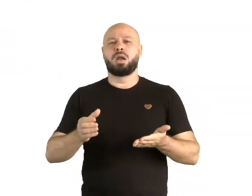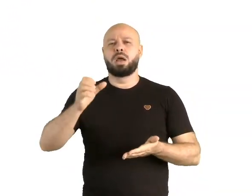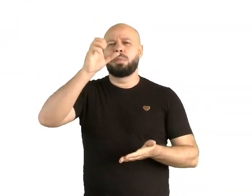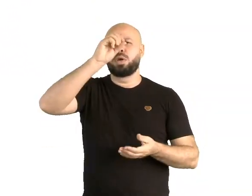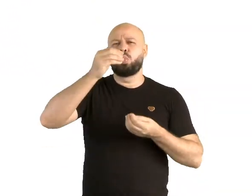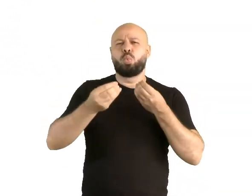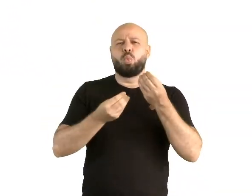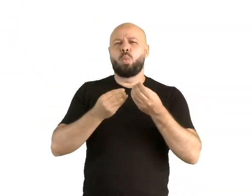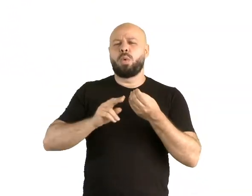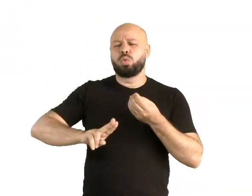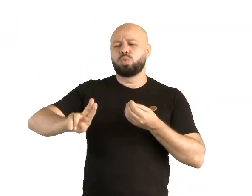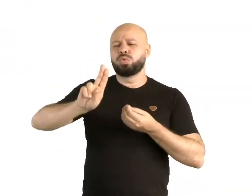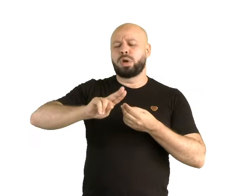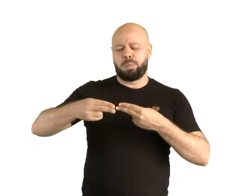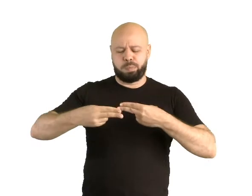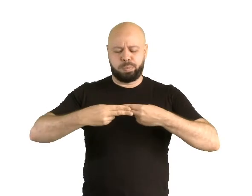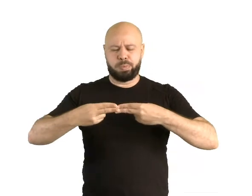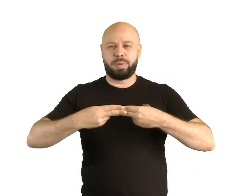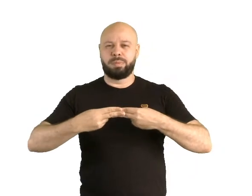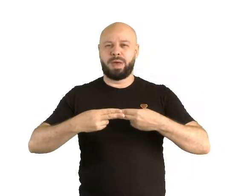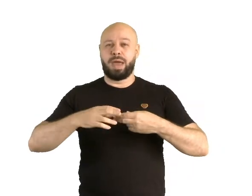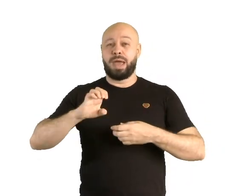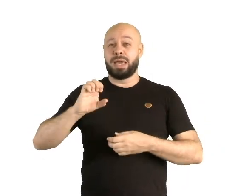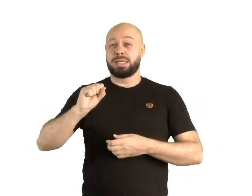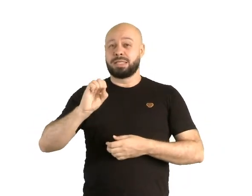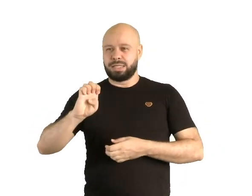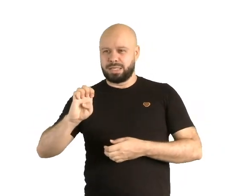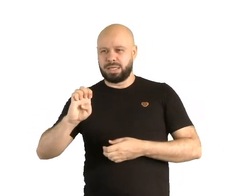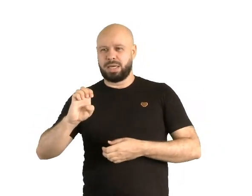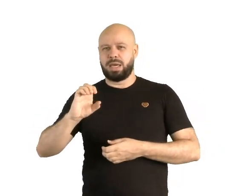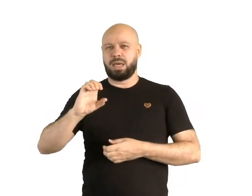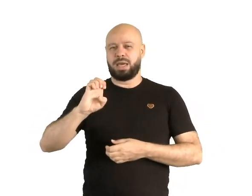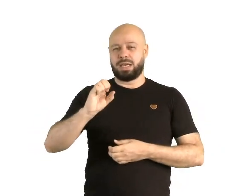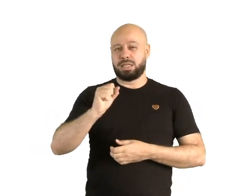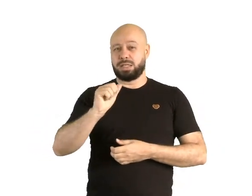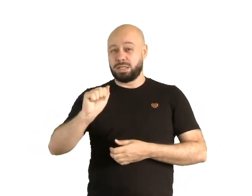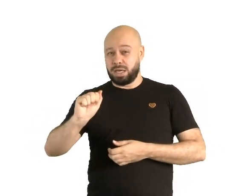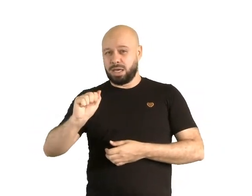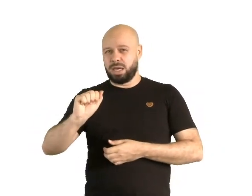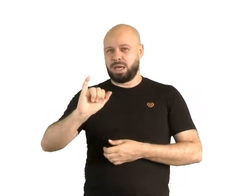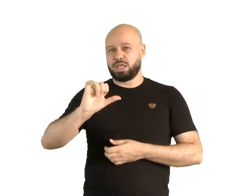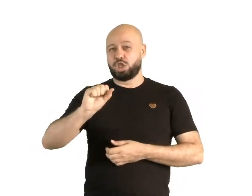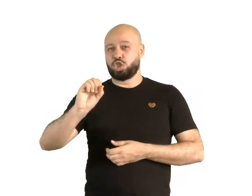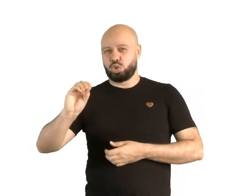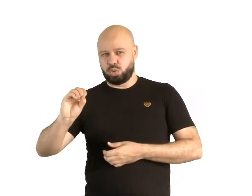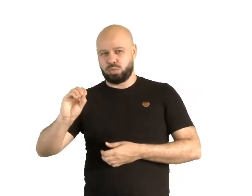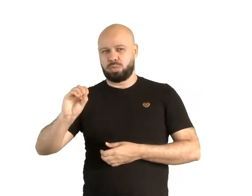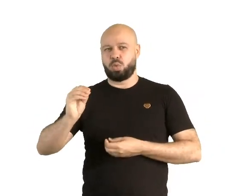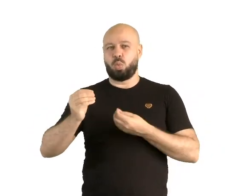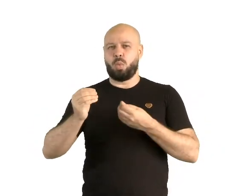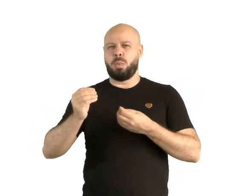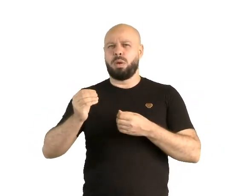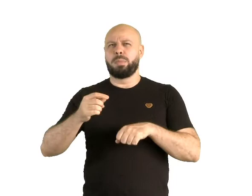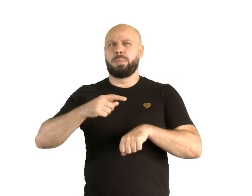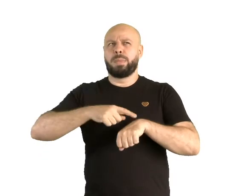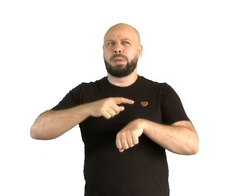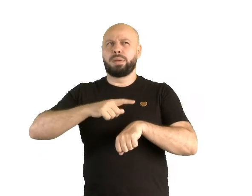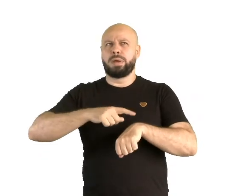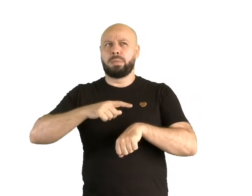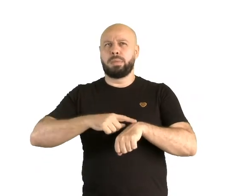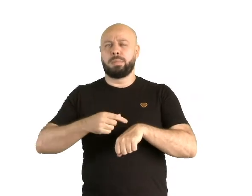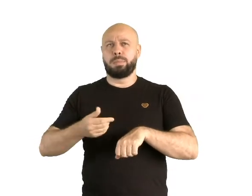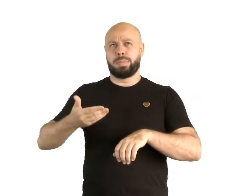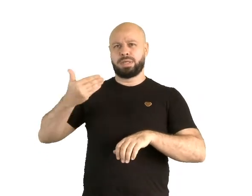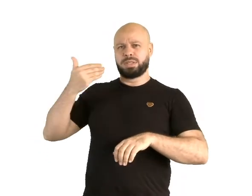pronome demonstrativo esse, essa e isso para marcar o tempo